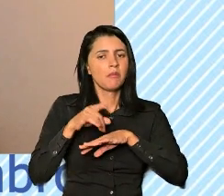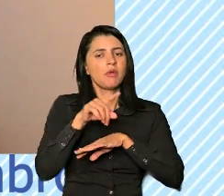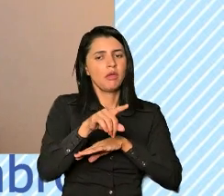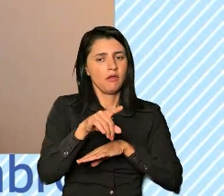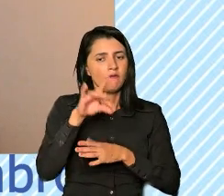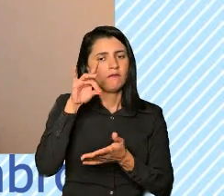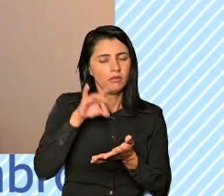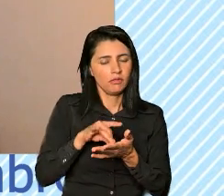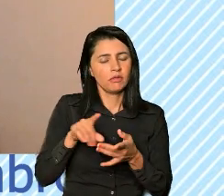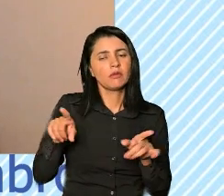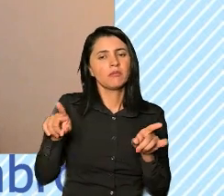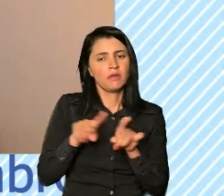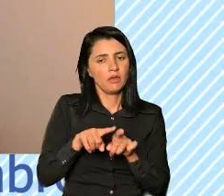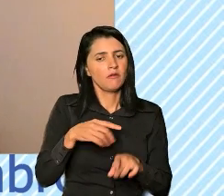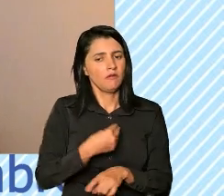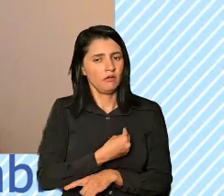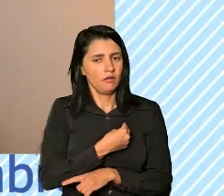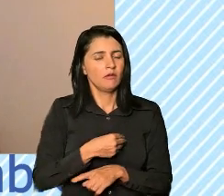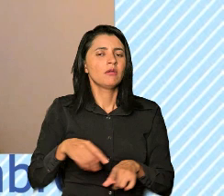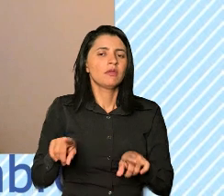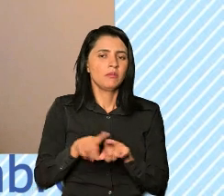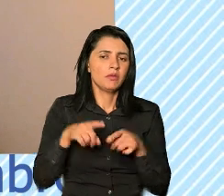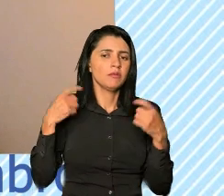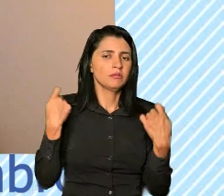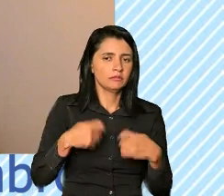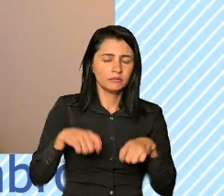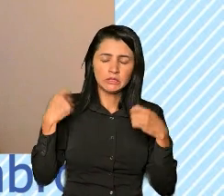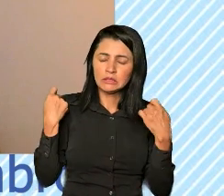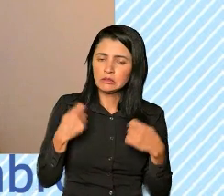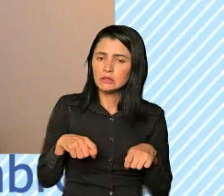também têm que passar